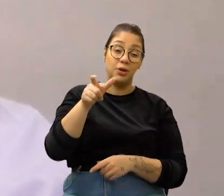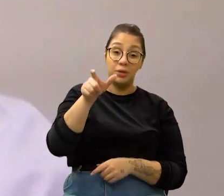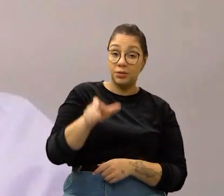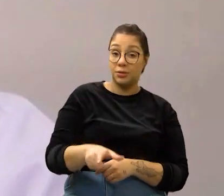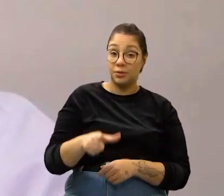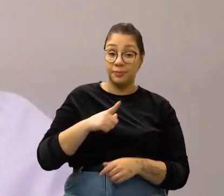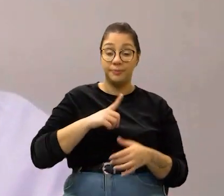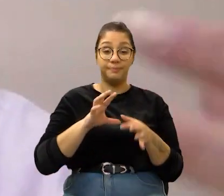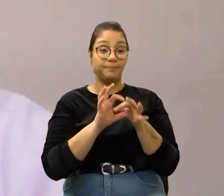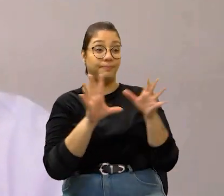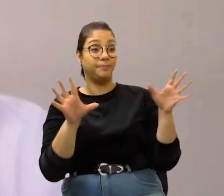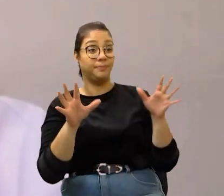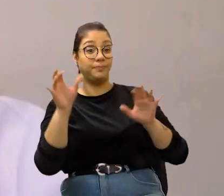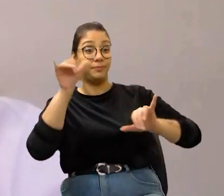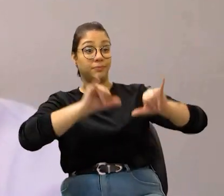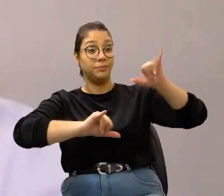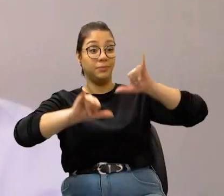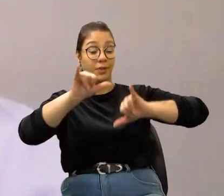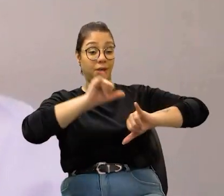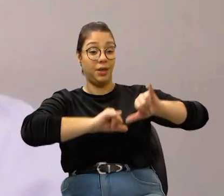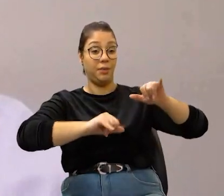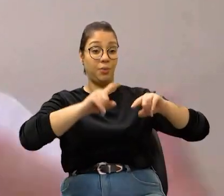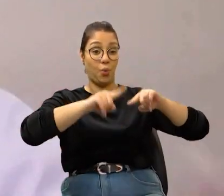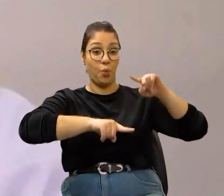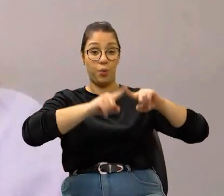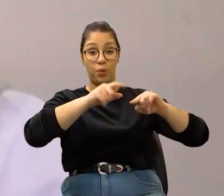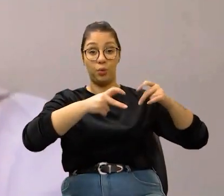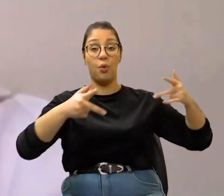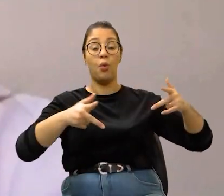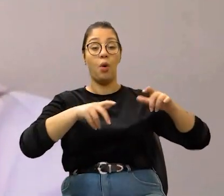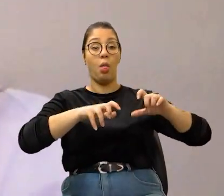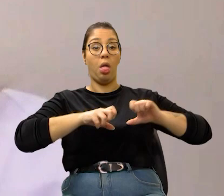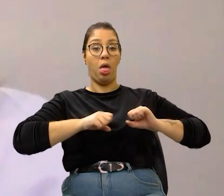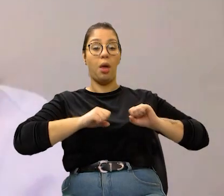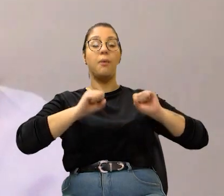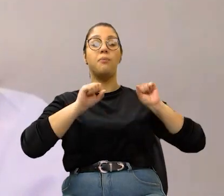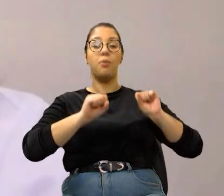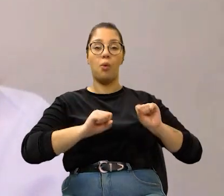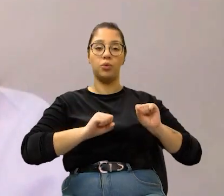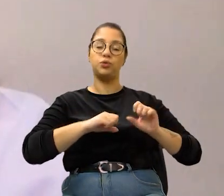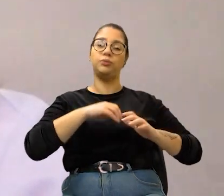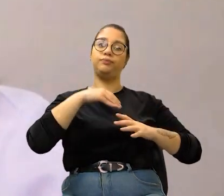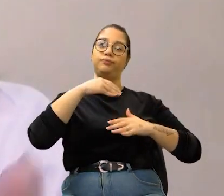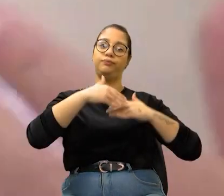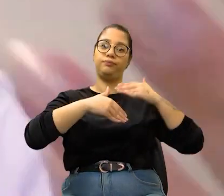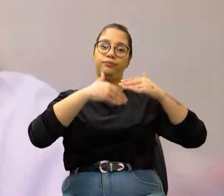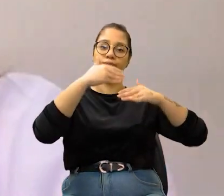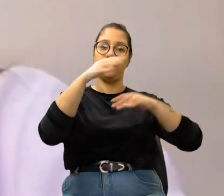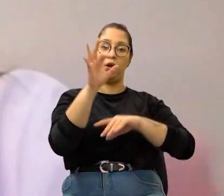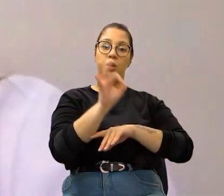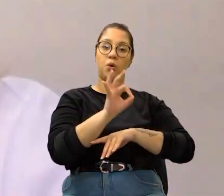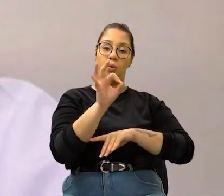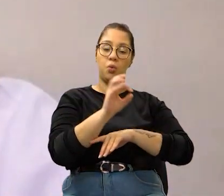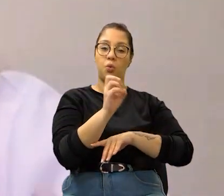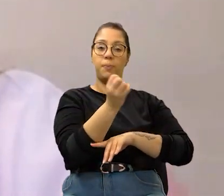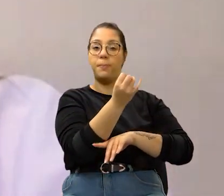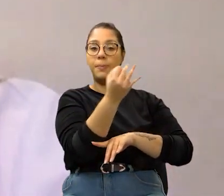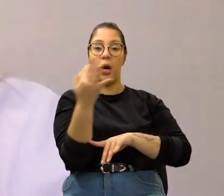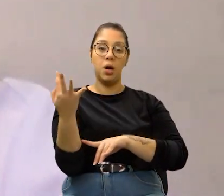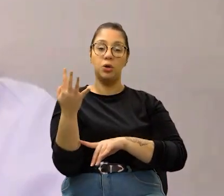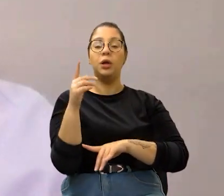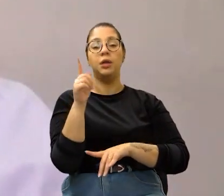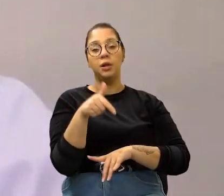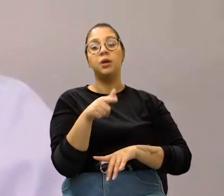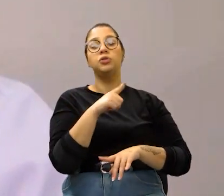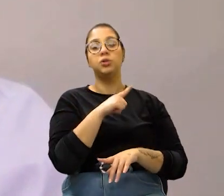o paciente que é exposto a produto químico, ele pode, né, ter um aumento na